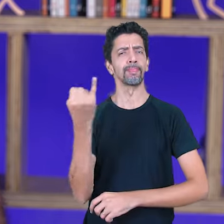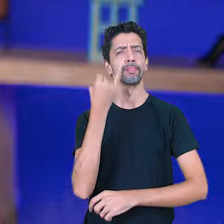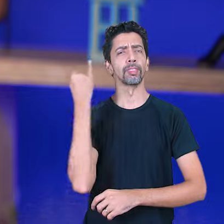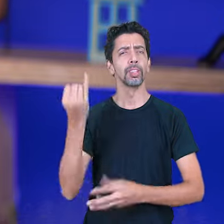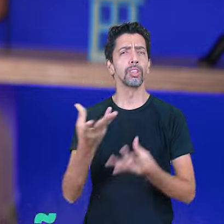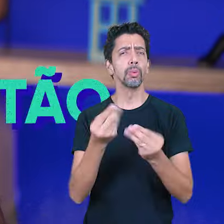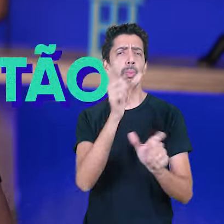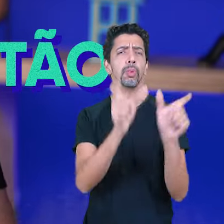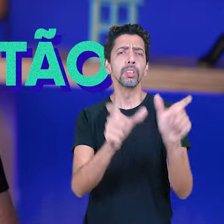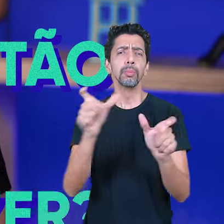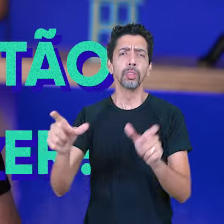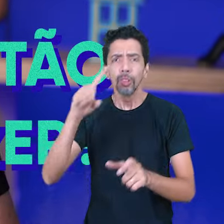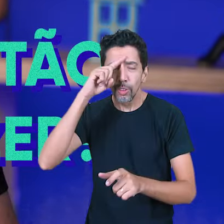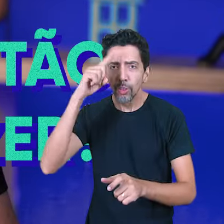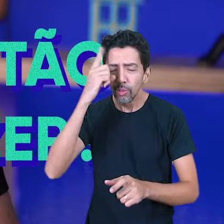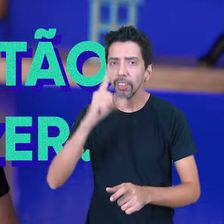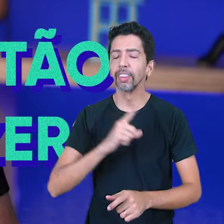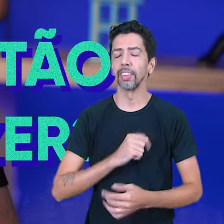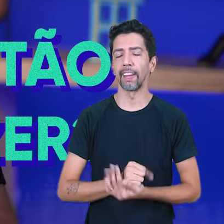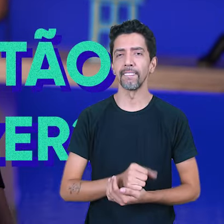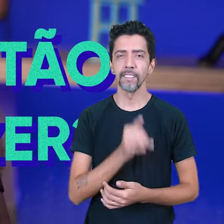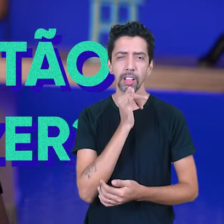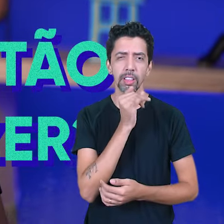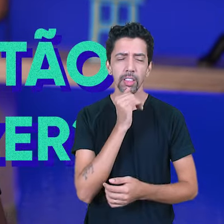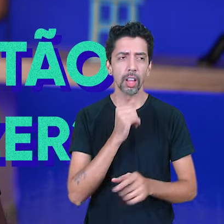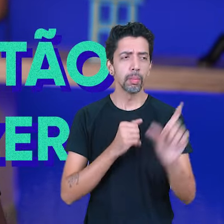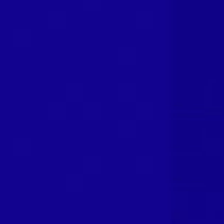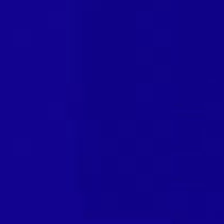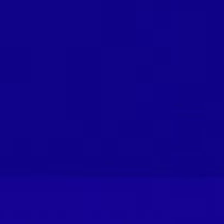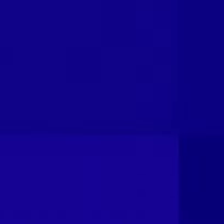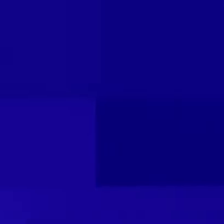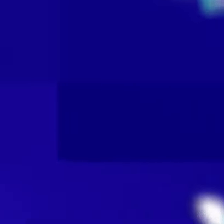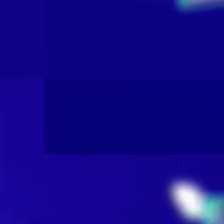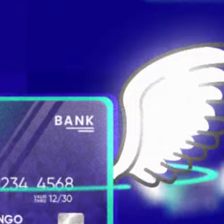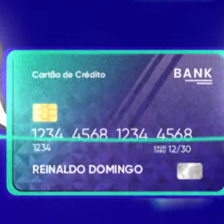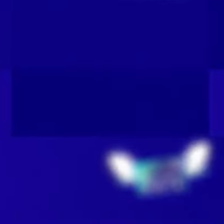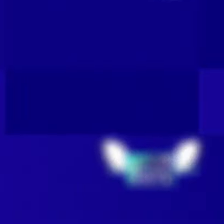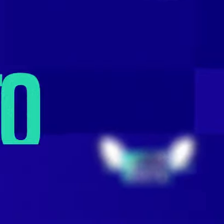dúvidas cancelar o meu cartão de crédito o que